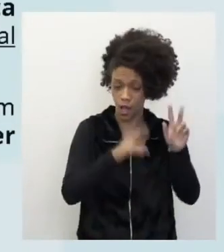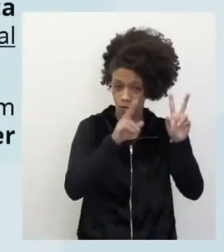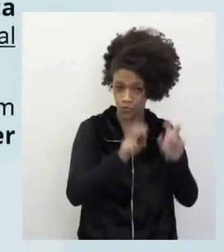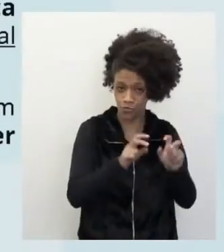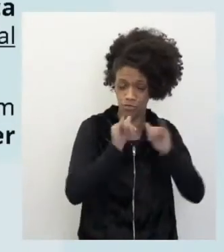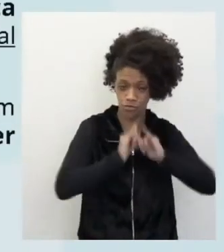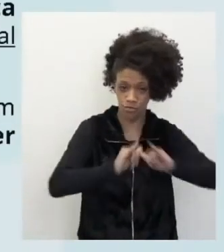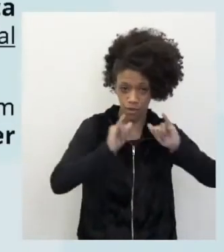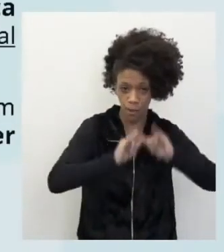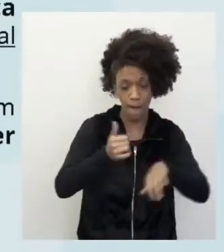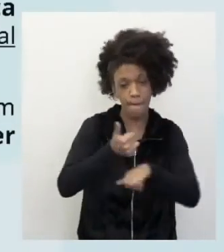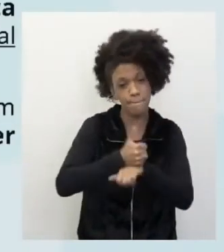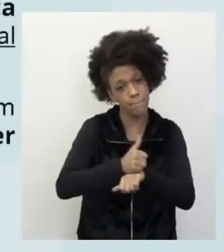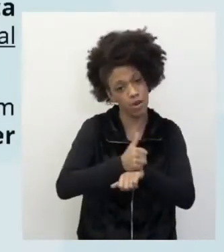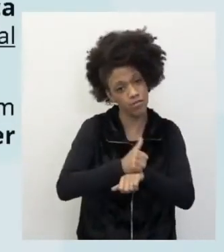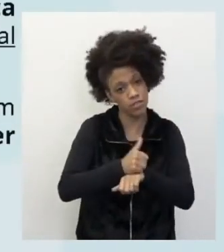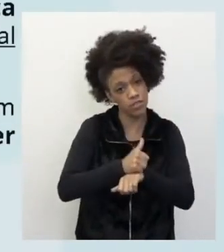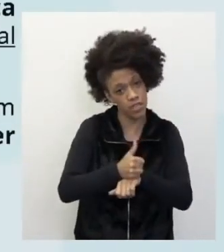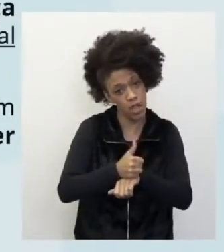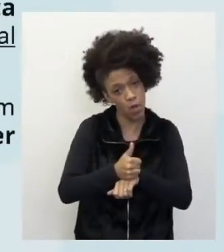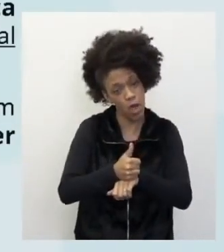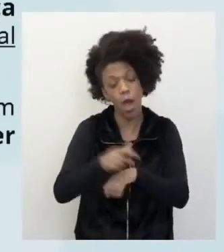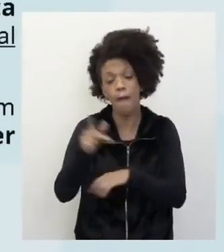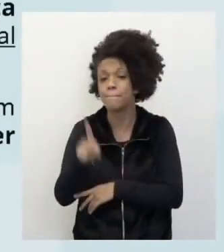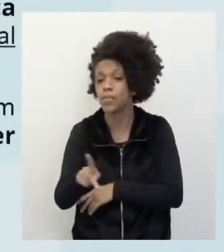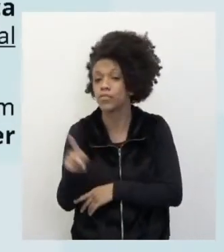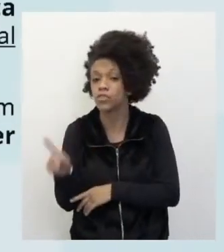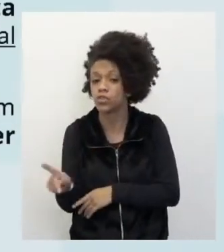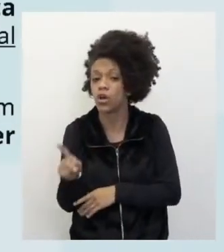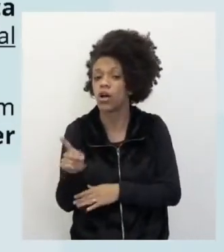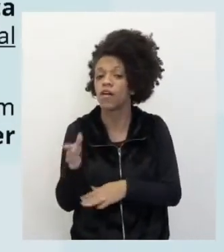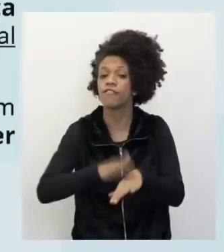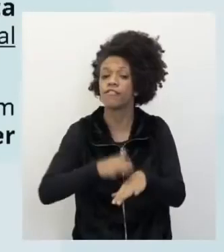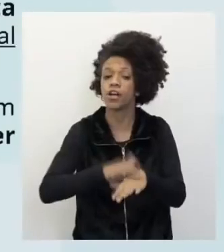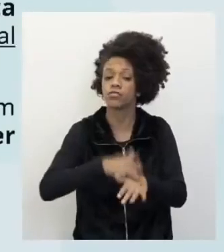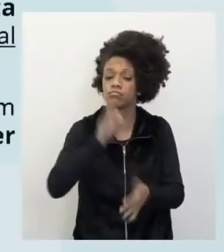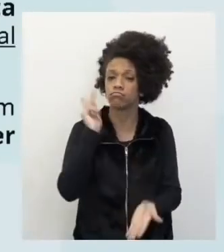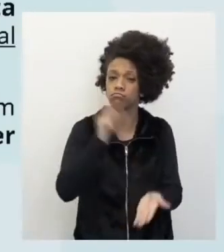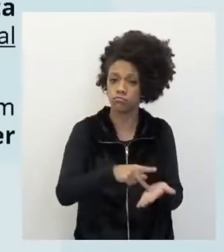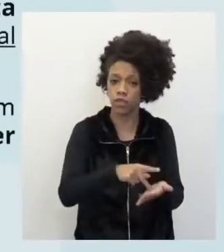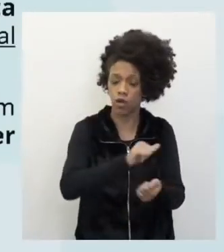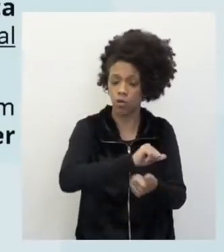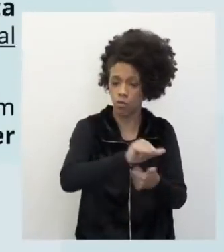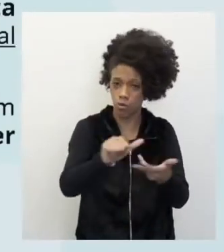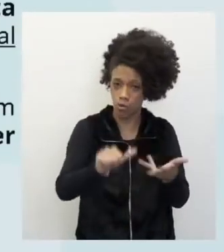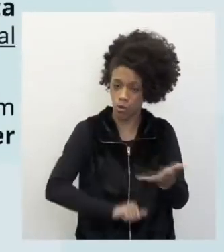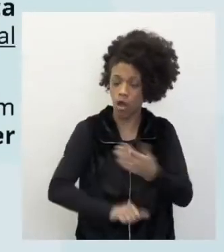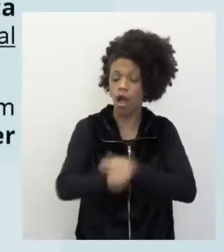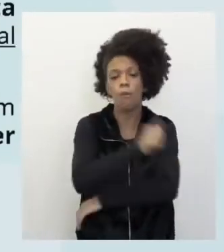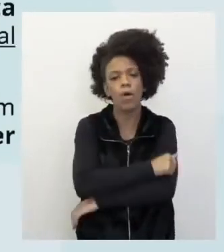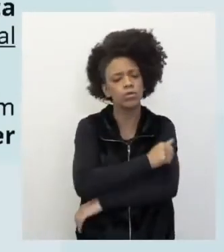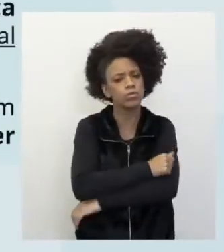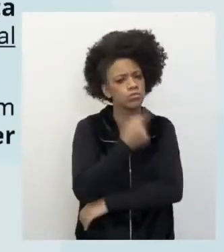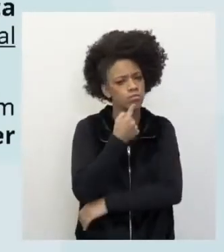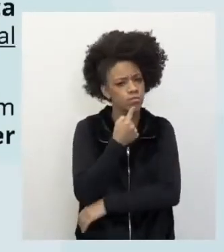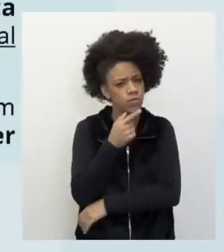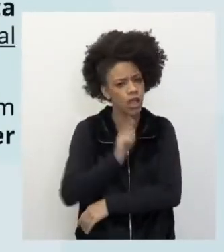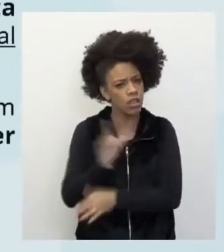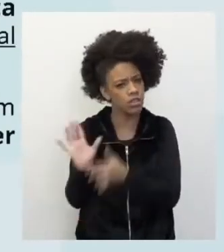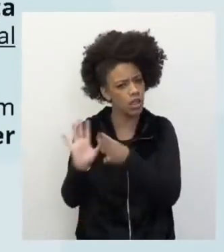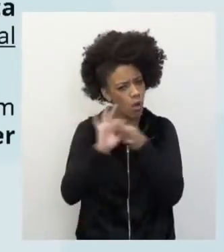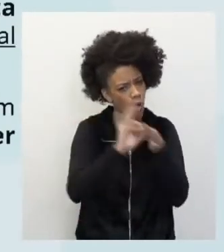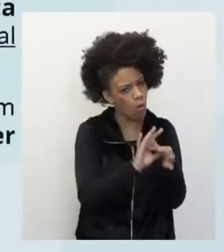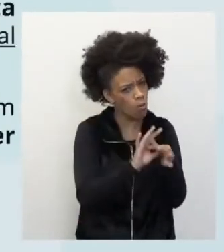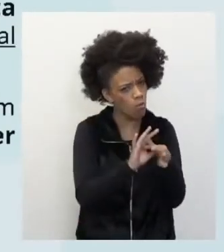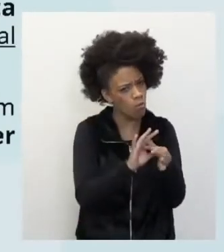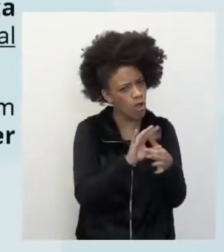campanha, Profissão Professor. Faça esta chamada com seus alunos. Ela tem sentido literal ou figurado? O